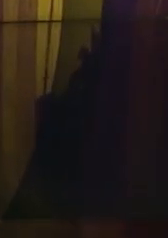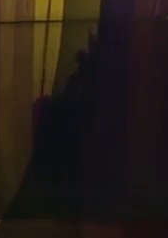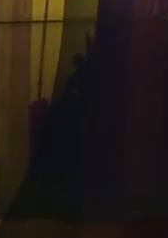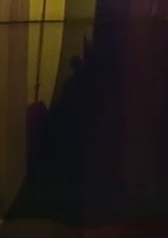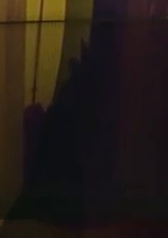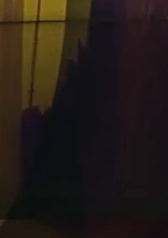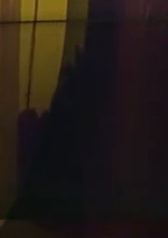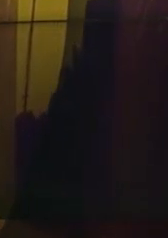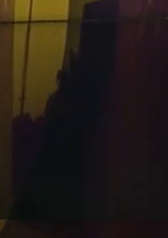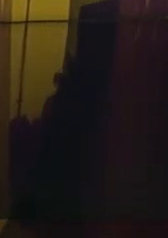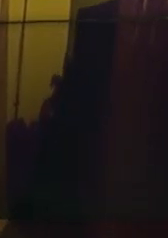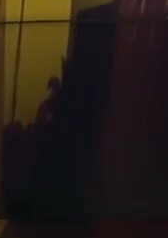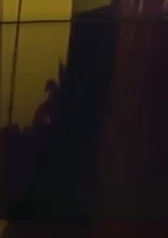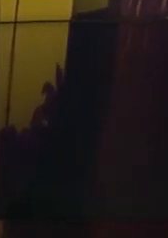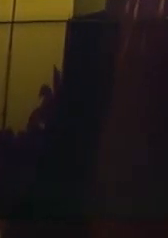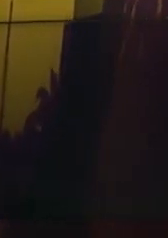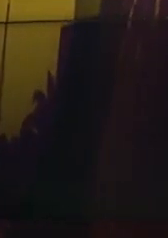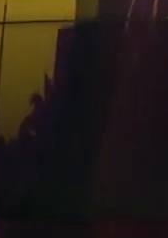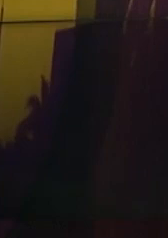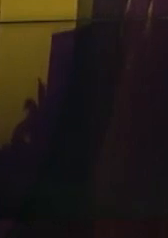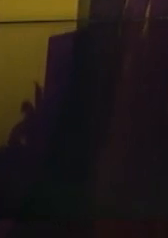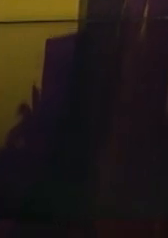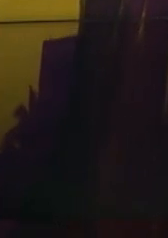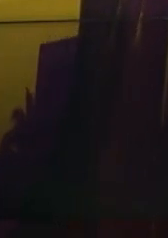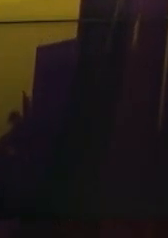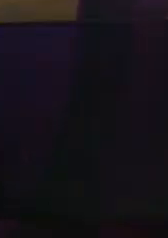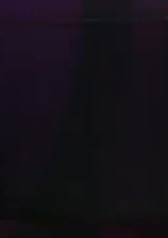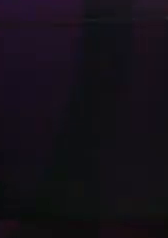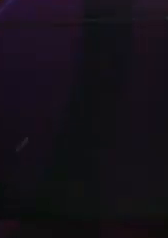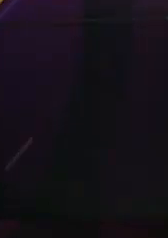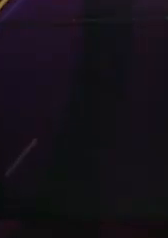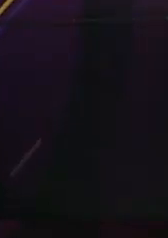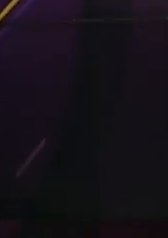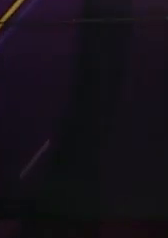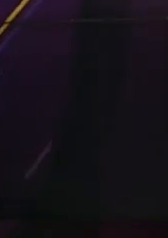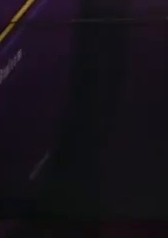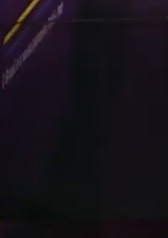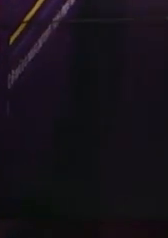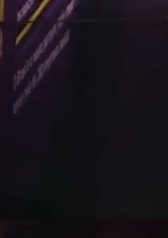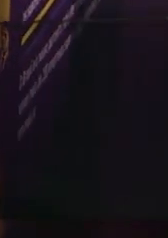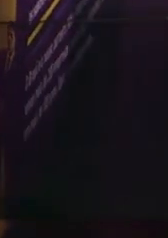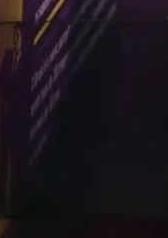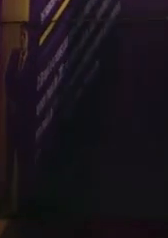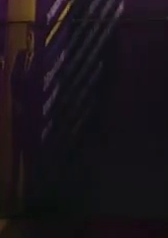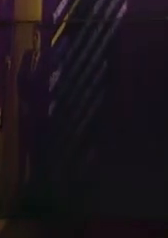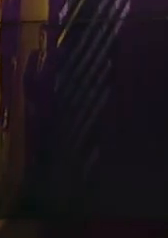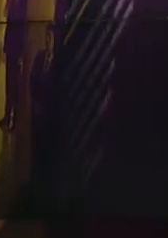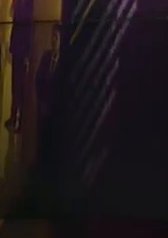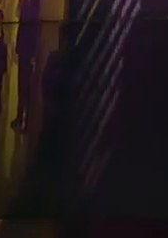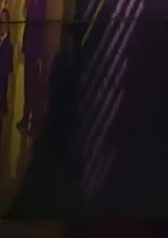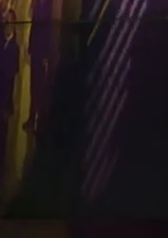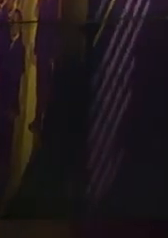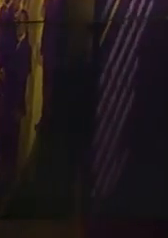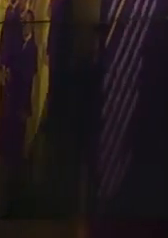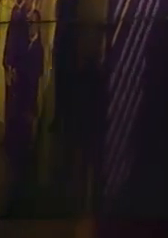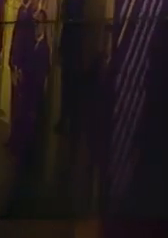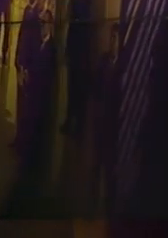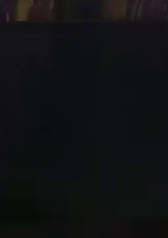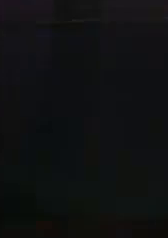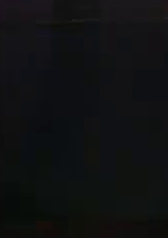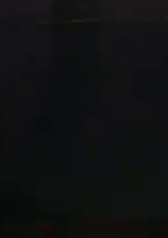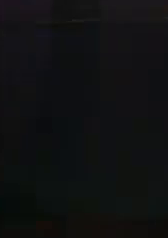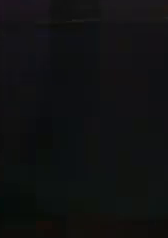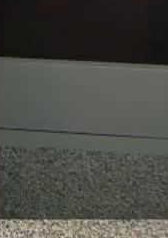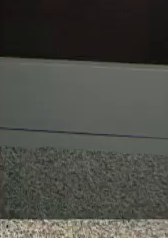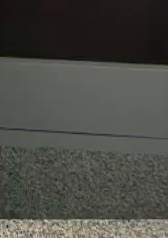simplificar essas normas ajuda não apenas quem trabalha diretamente com as leis fica mais fácil também para o cidadão saber sobre os seus